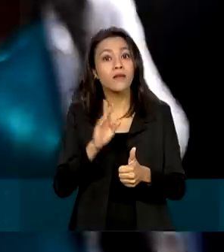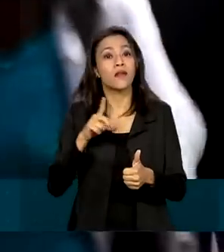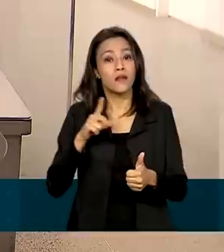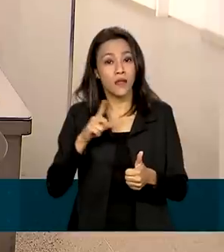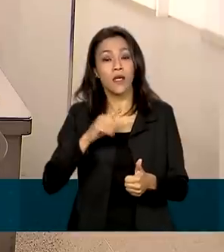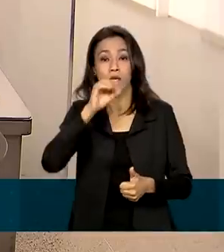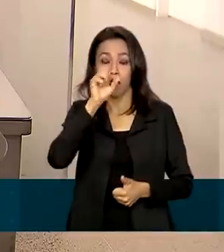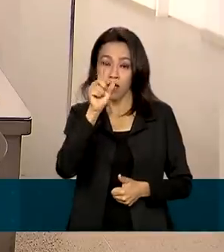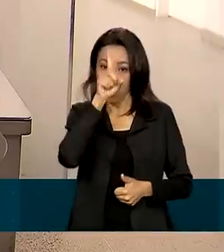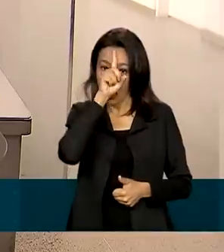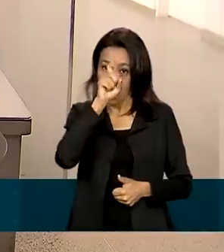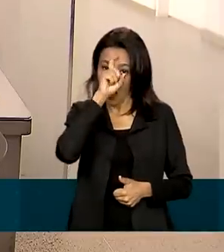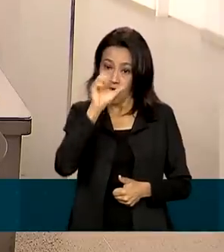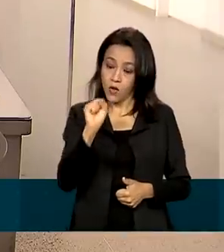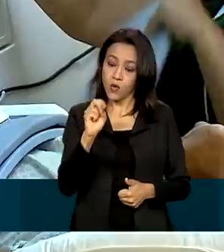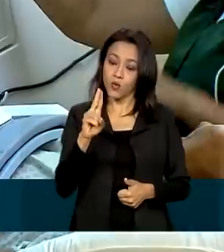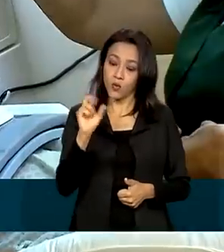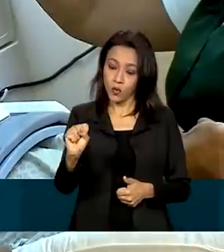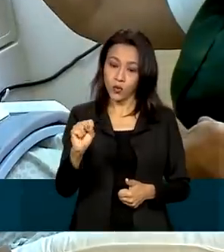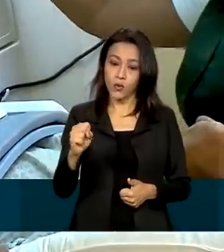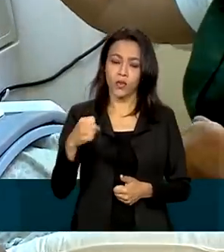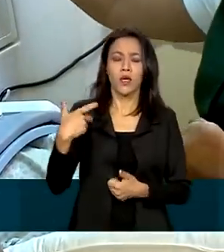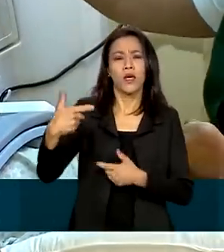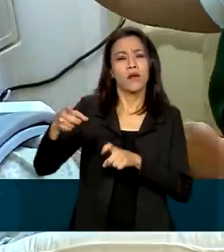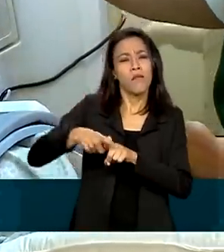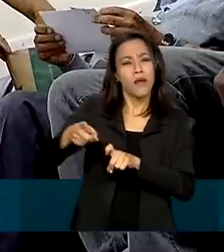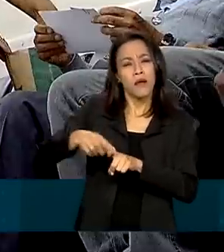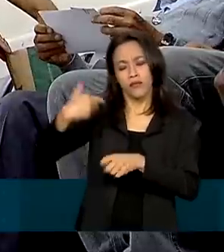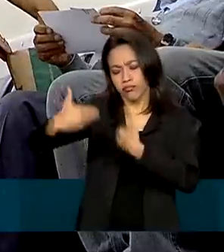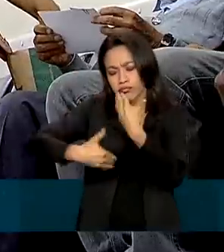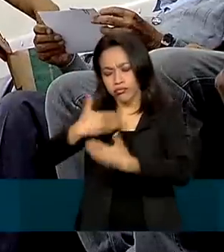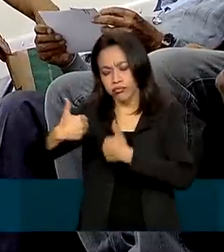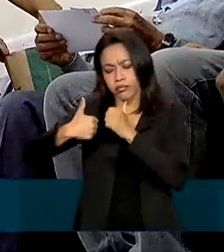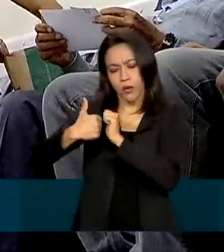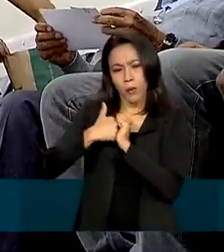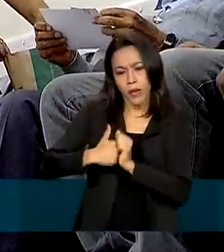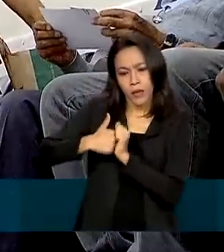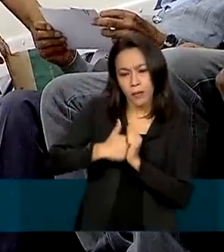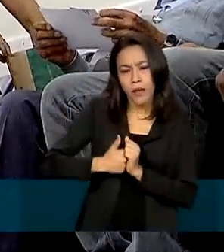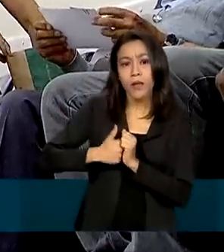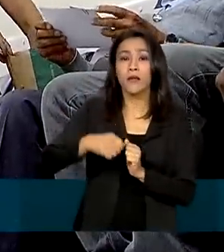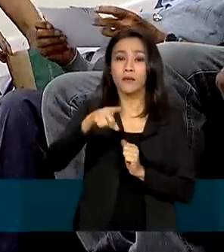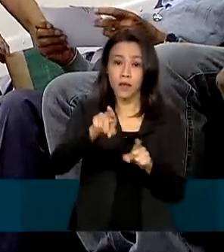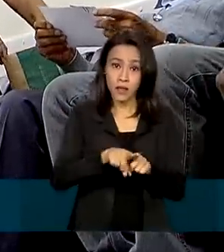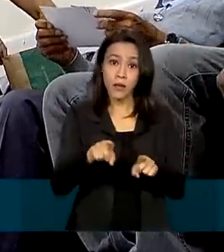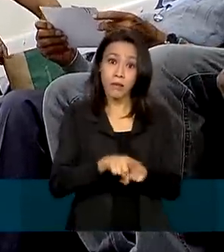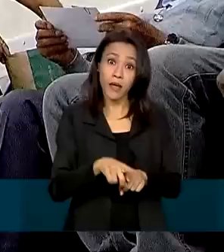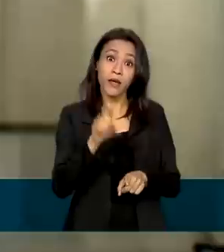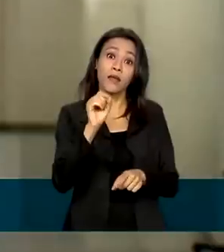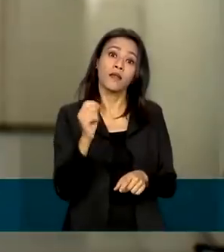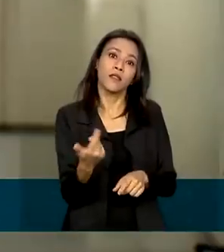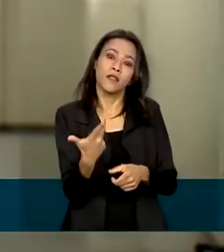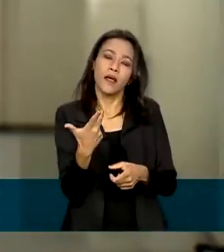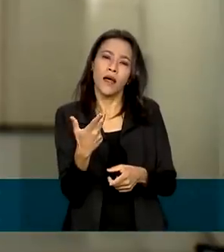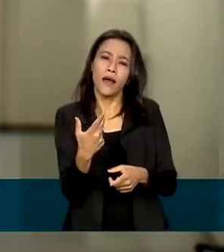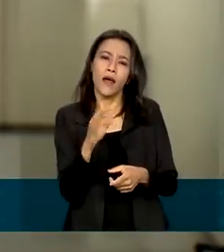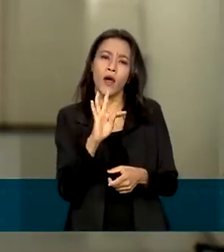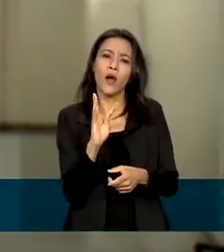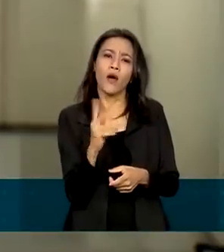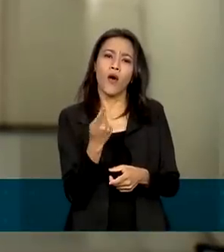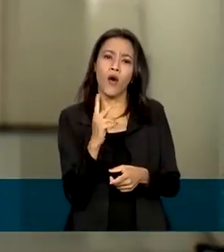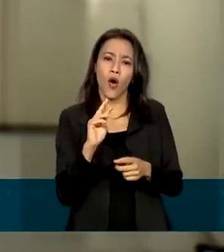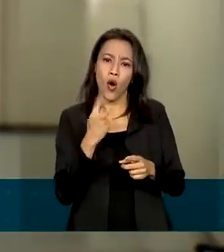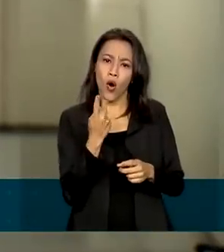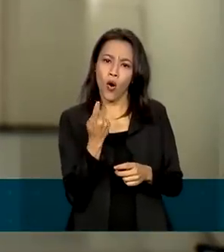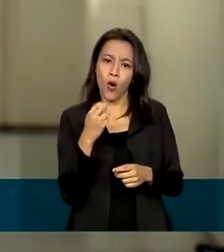SUS, desde consultas de rotina a exames e até a terapia de reposição hormonal. A gente tem alguns medicamentos